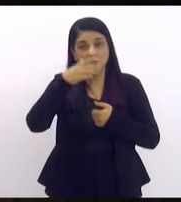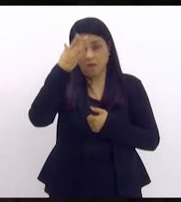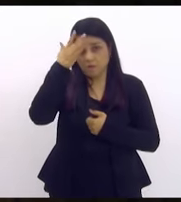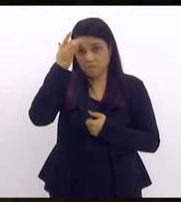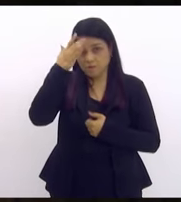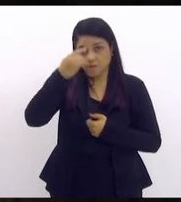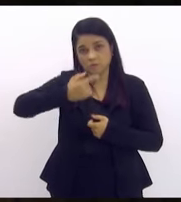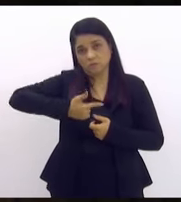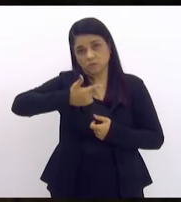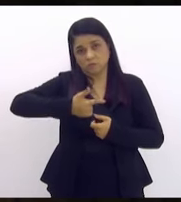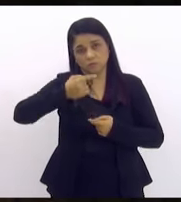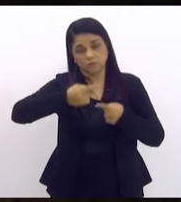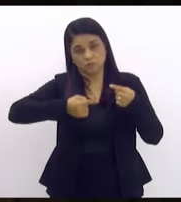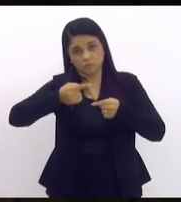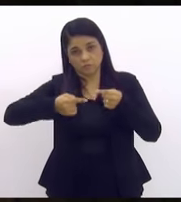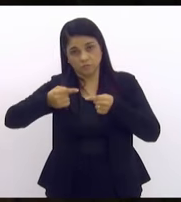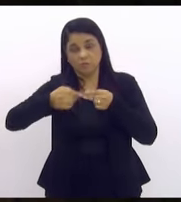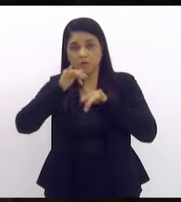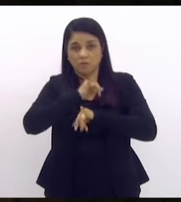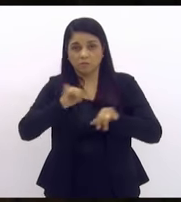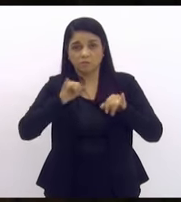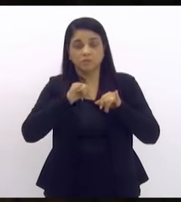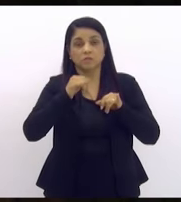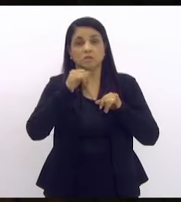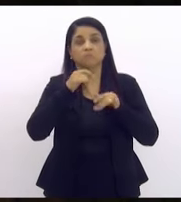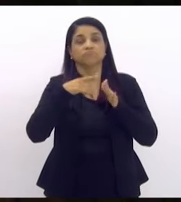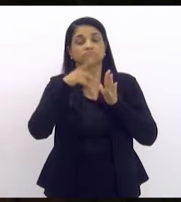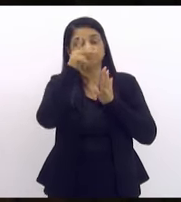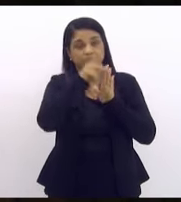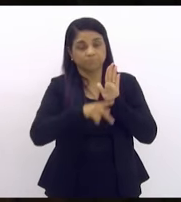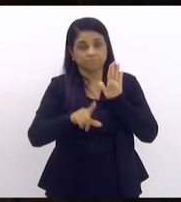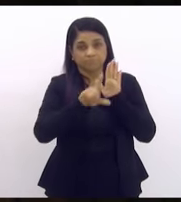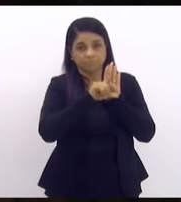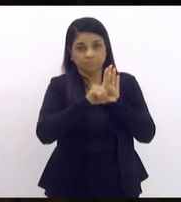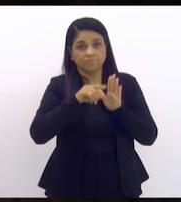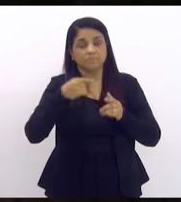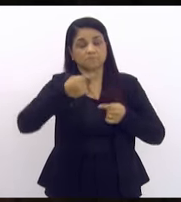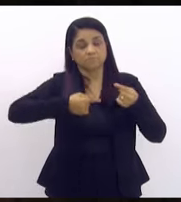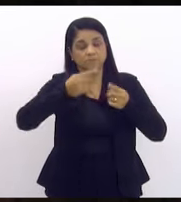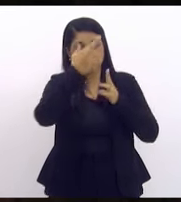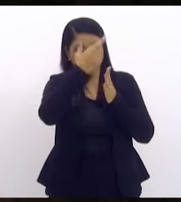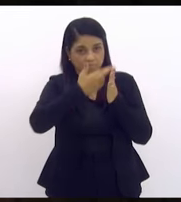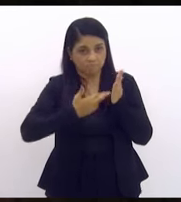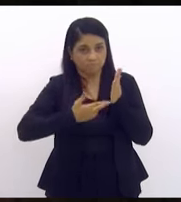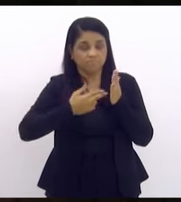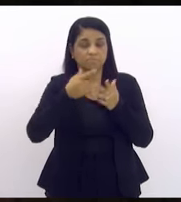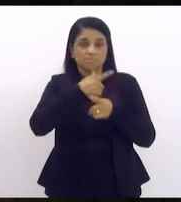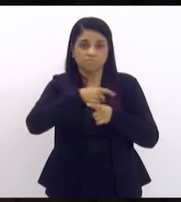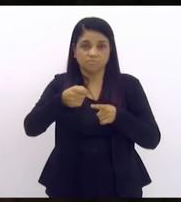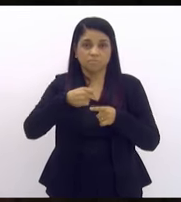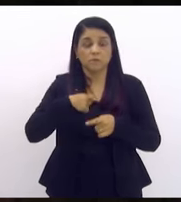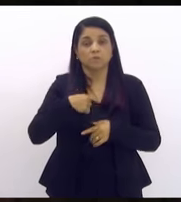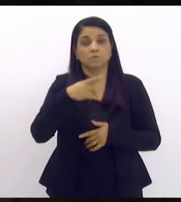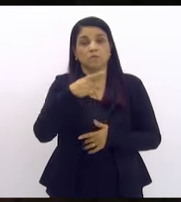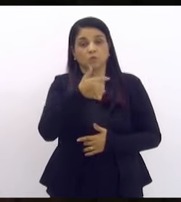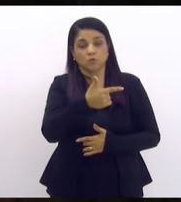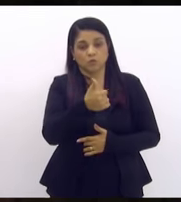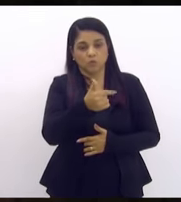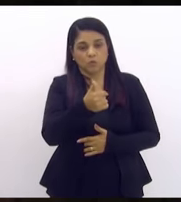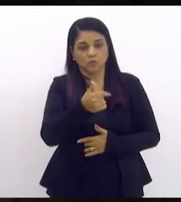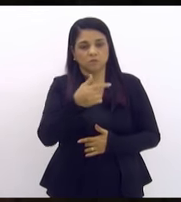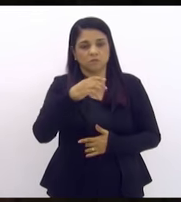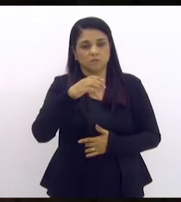a segunda discussão. Anuncio em tramitação ordinária e segunda discussão, redação do vencido assim emendada, projeto de lei número